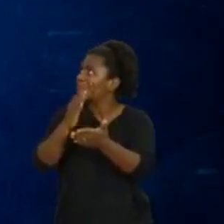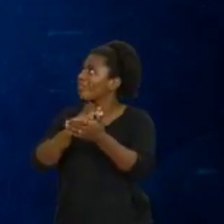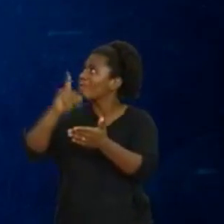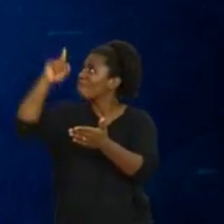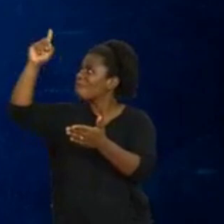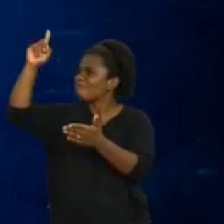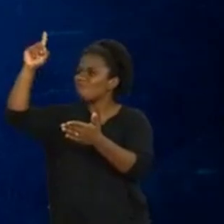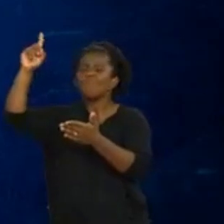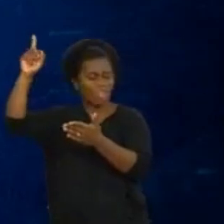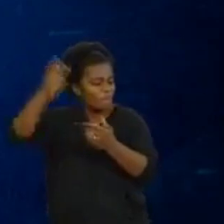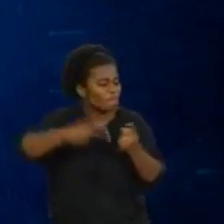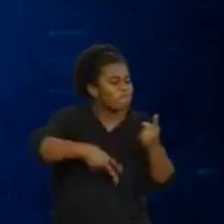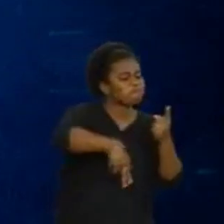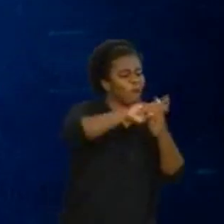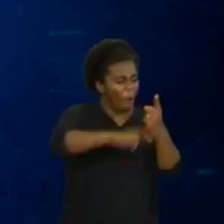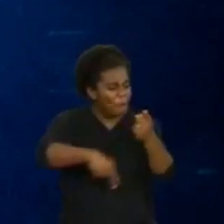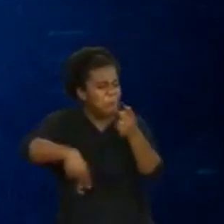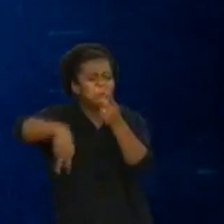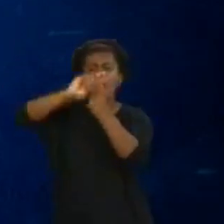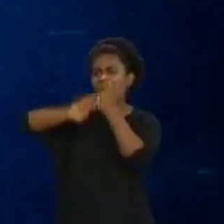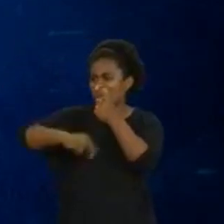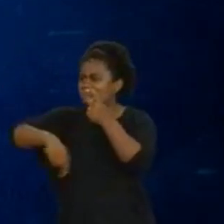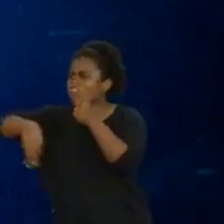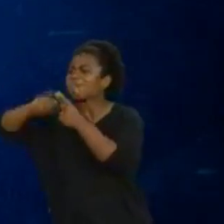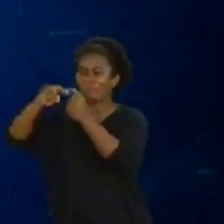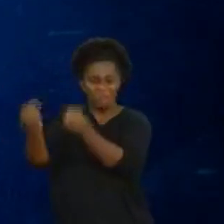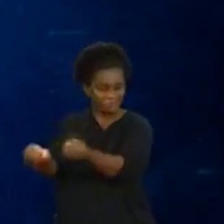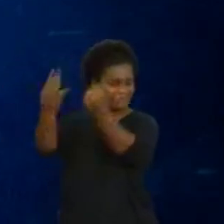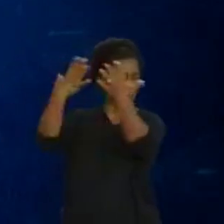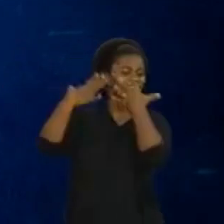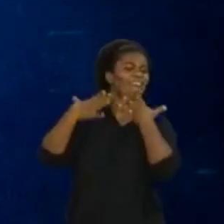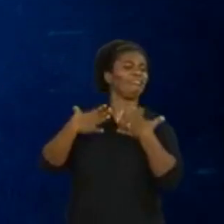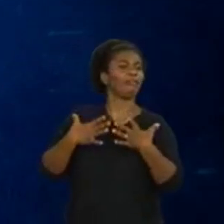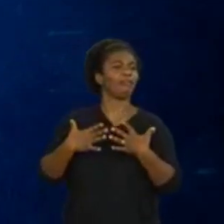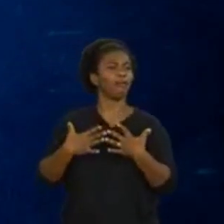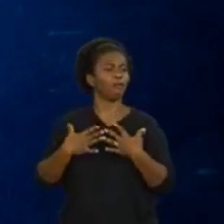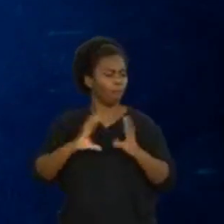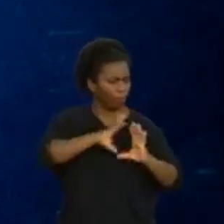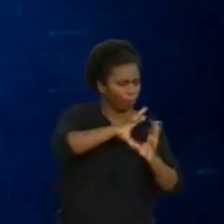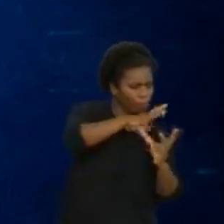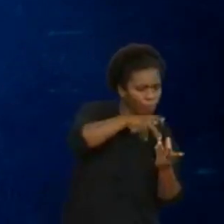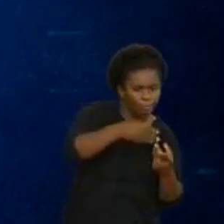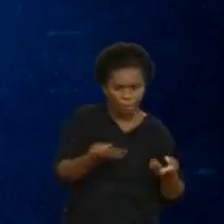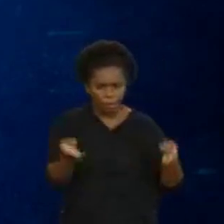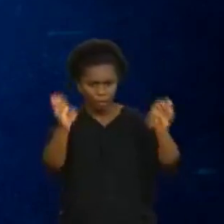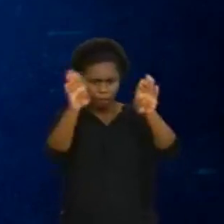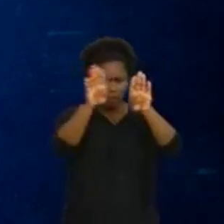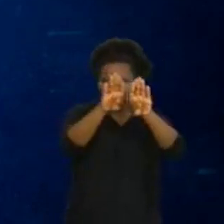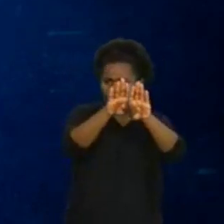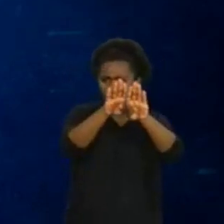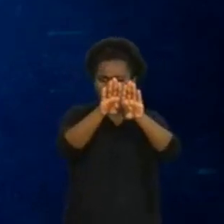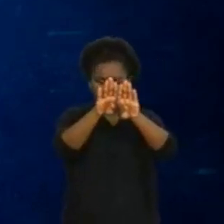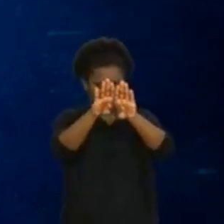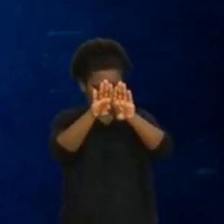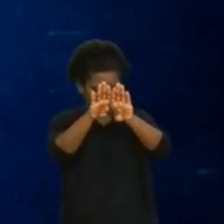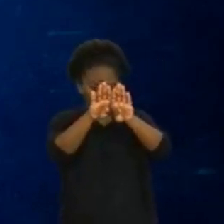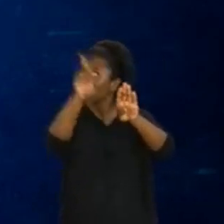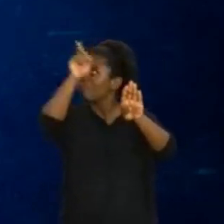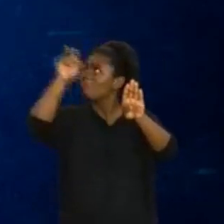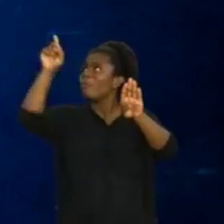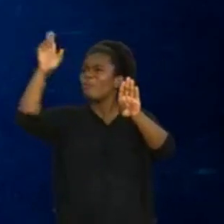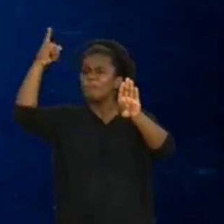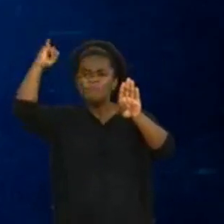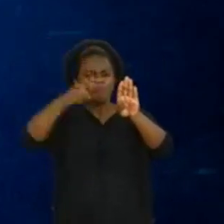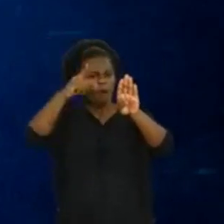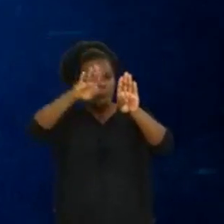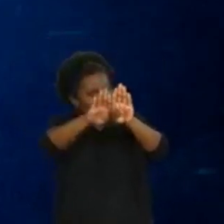dobro. Preparou o dobro. Para me devolver. Pra me devolver. Abriu cada porta. Abriu cada porta. Que o mundo